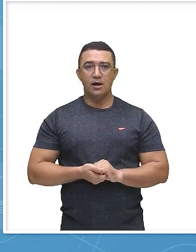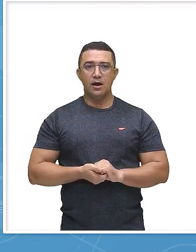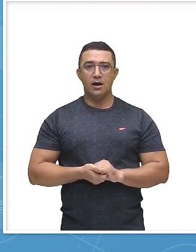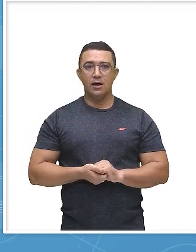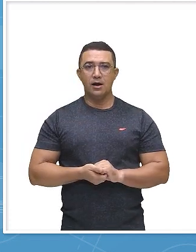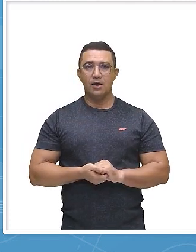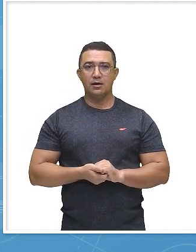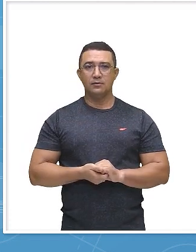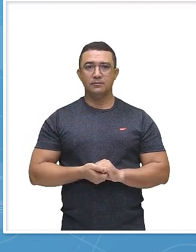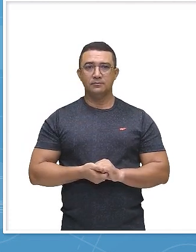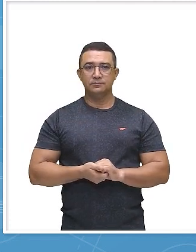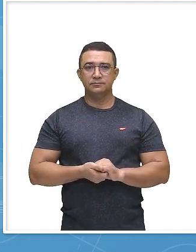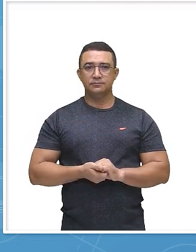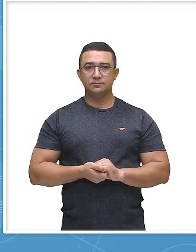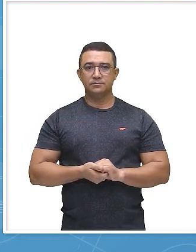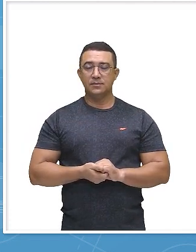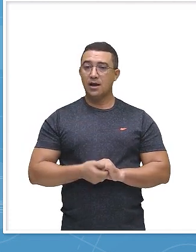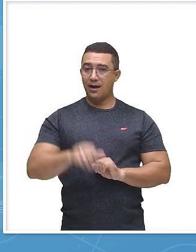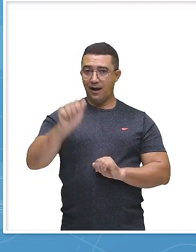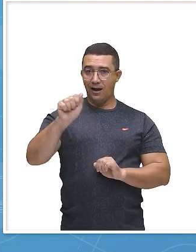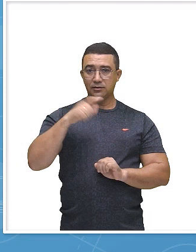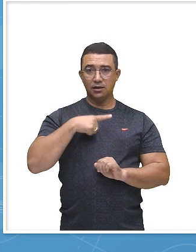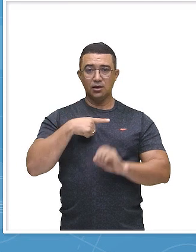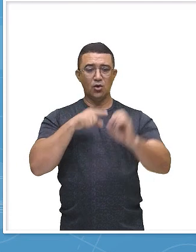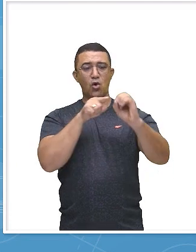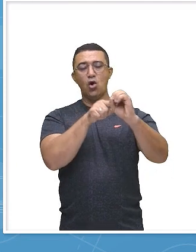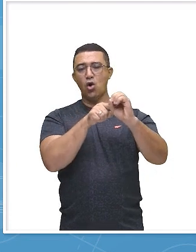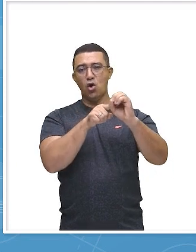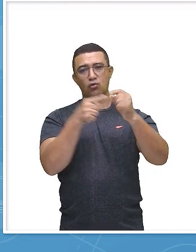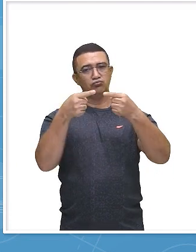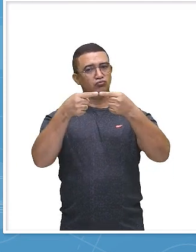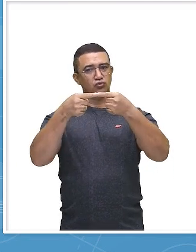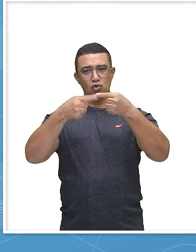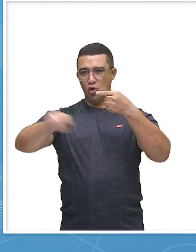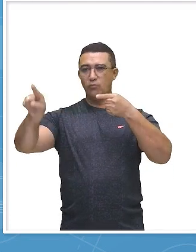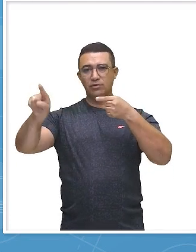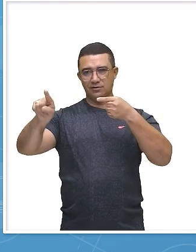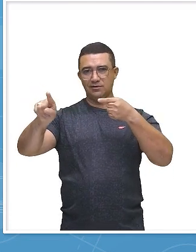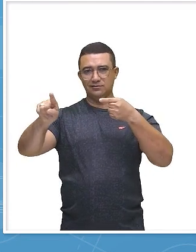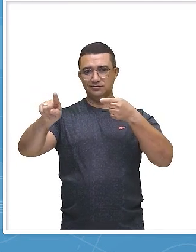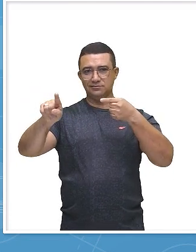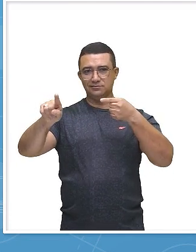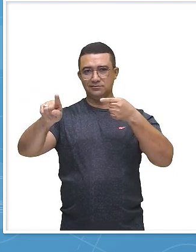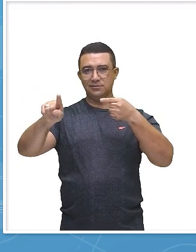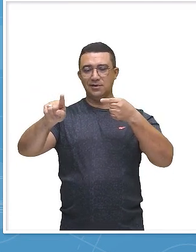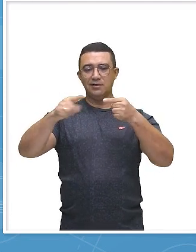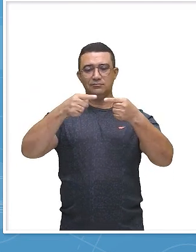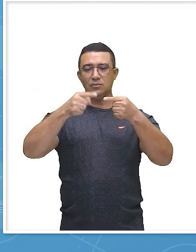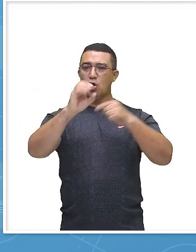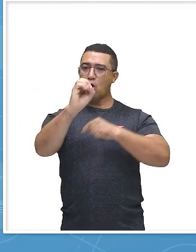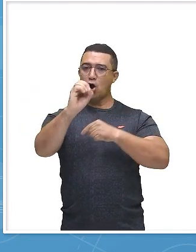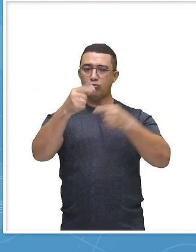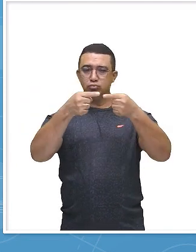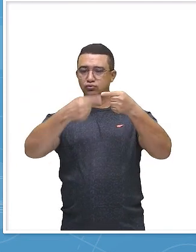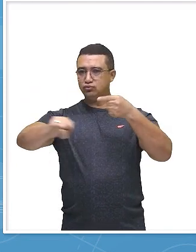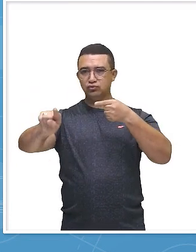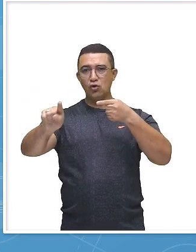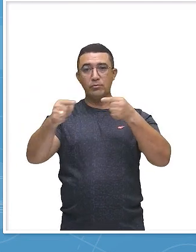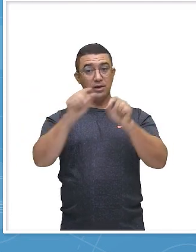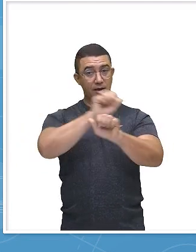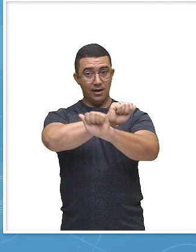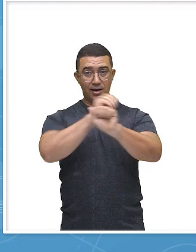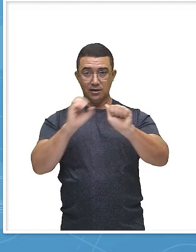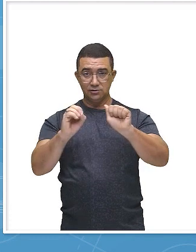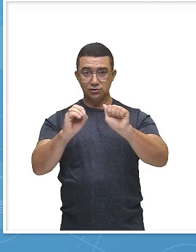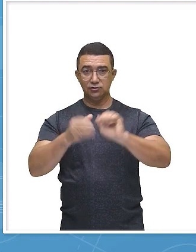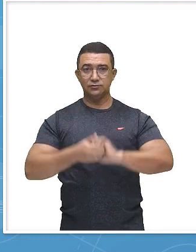tenho o palhaço. Palhaço, de substantivo, e eu tenho artigo definido. Plateia,